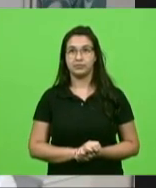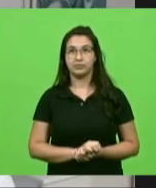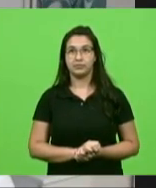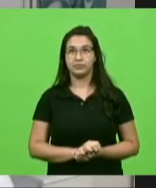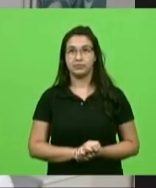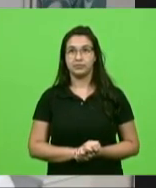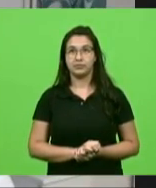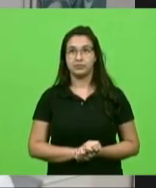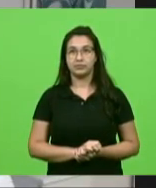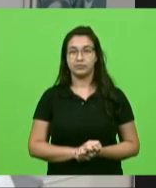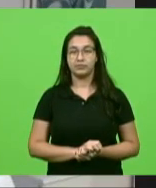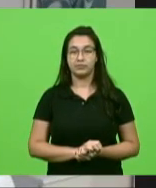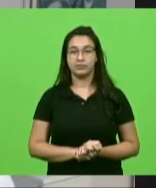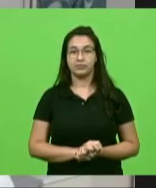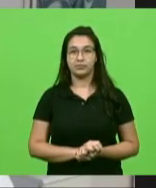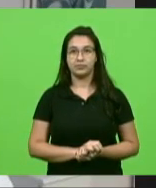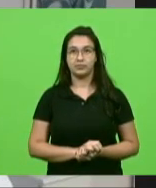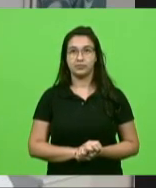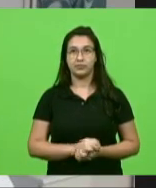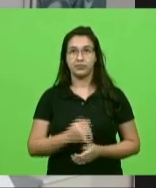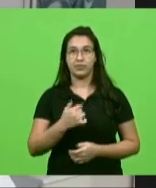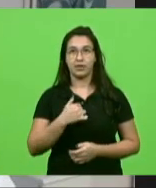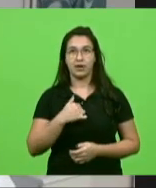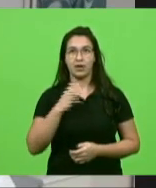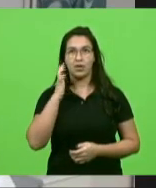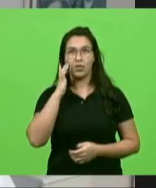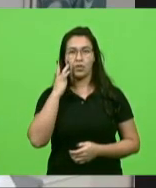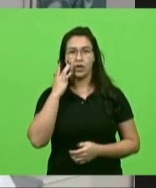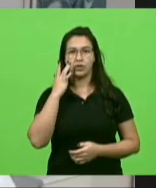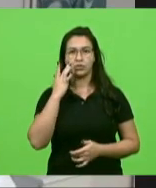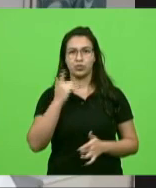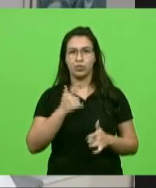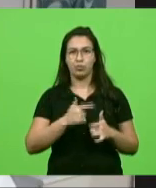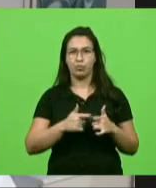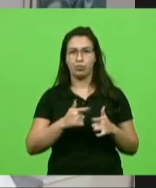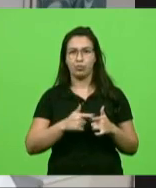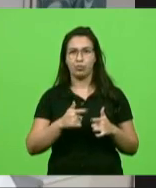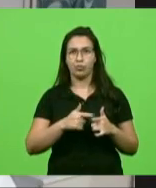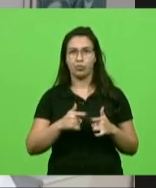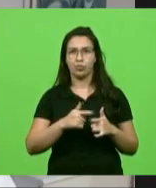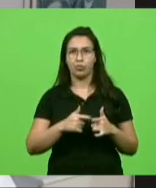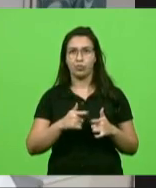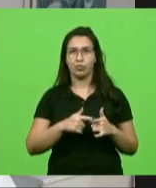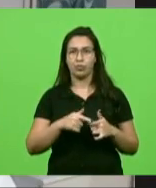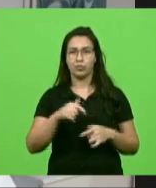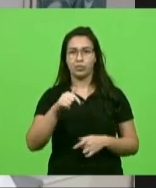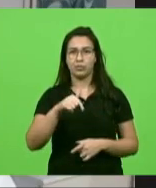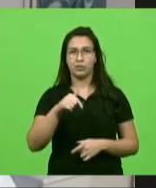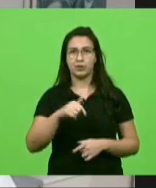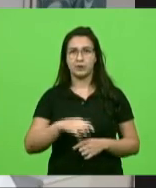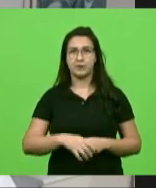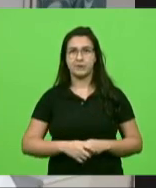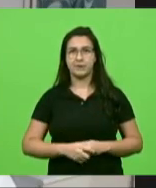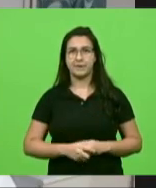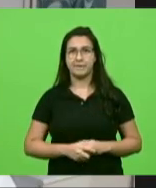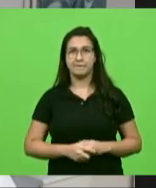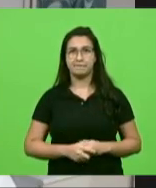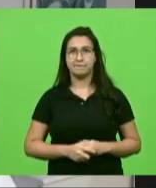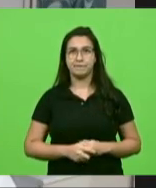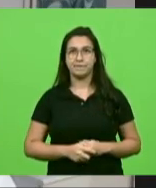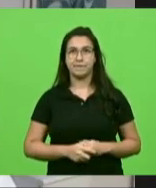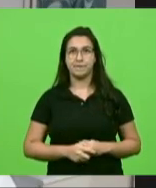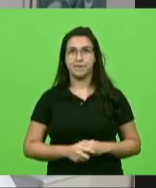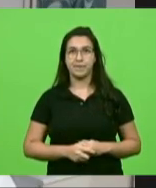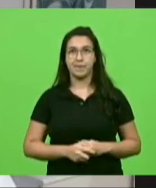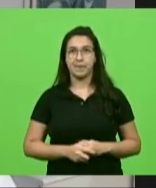eu estou com algum problema e Ordem estávamos de ouvindo de